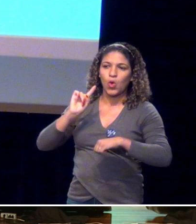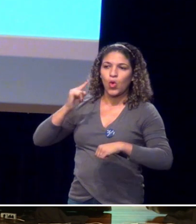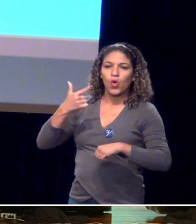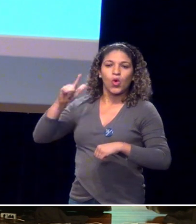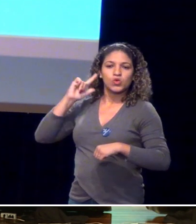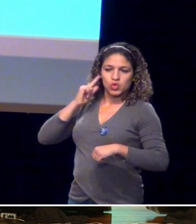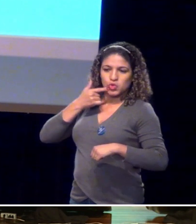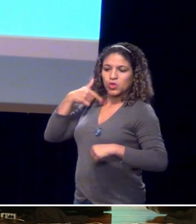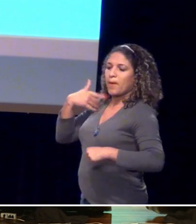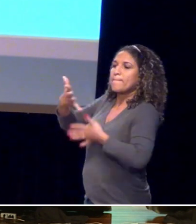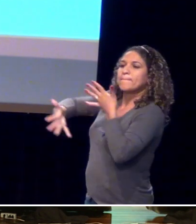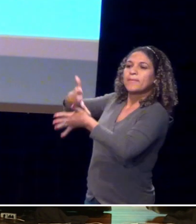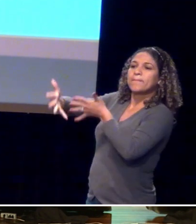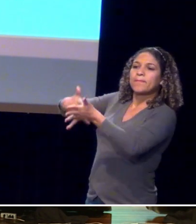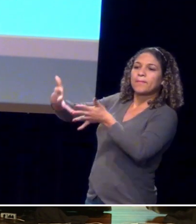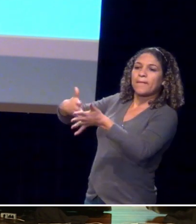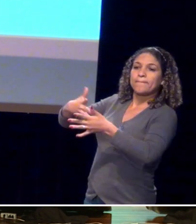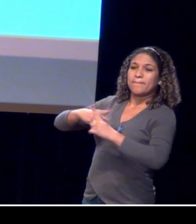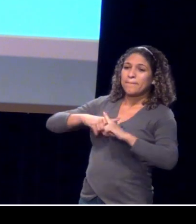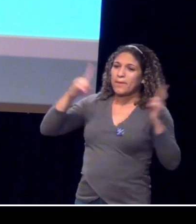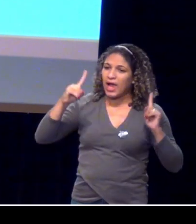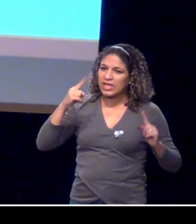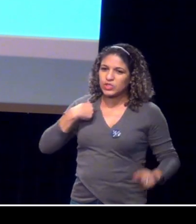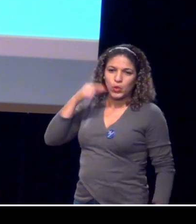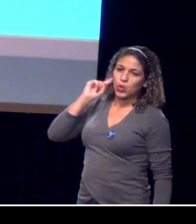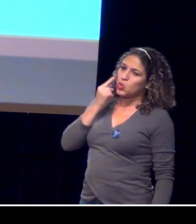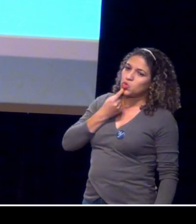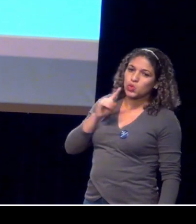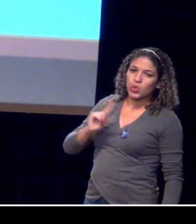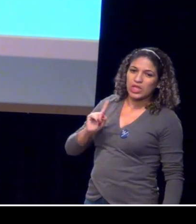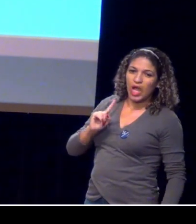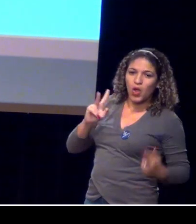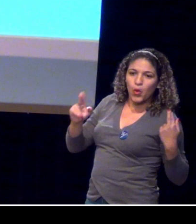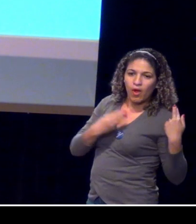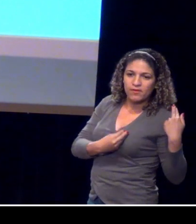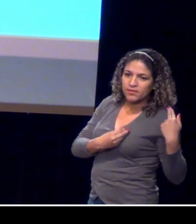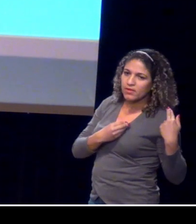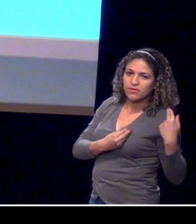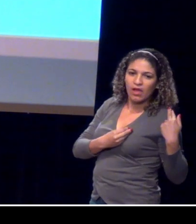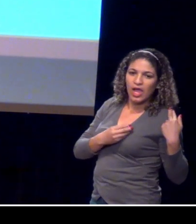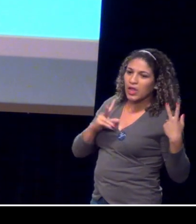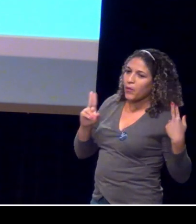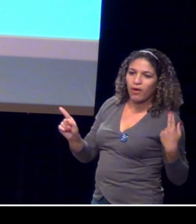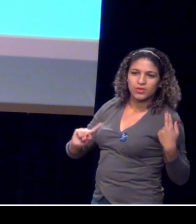surdo falando Libras, mas nunca serei surda e viverei e me